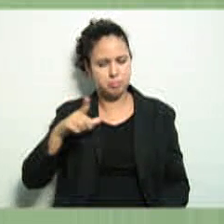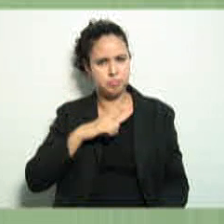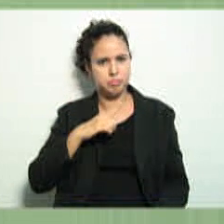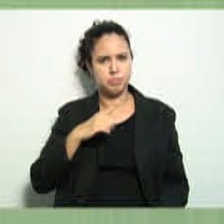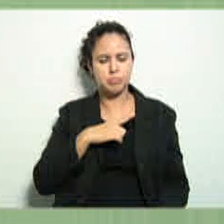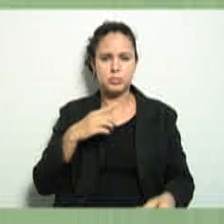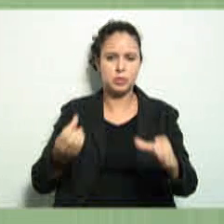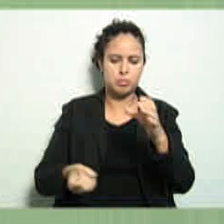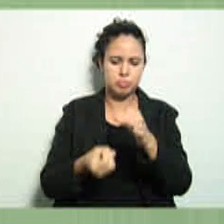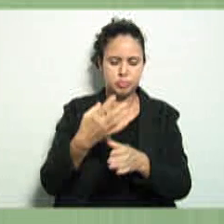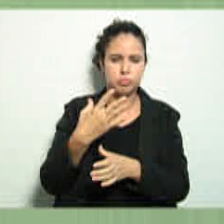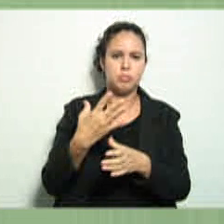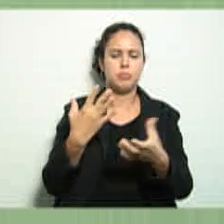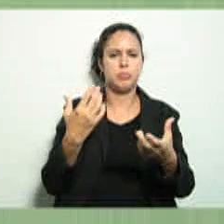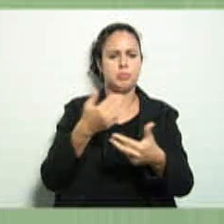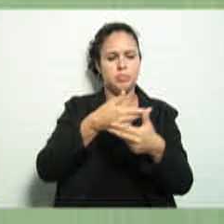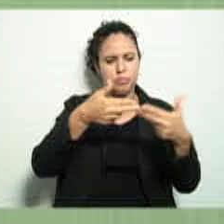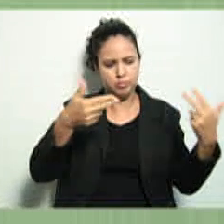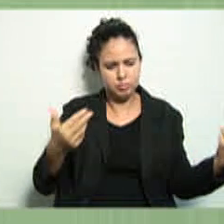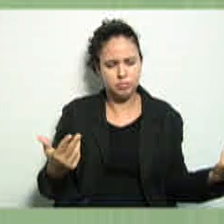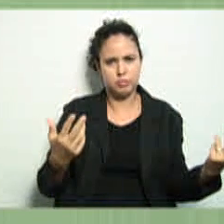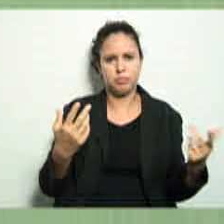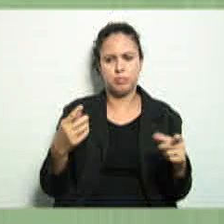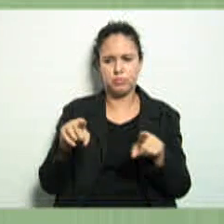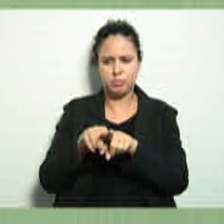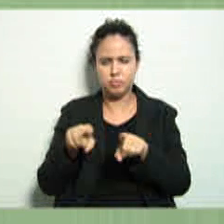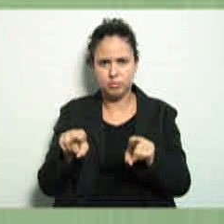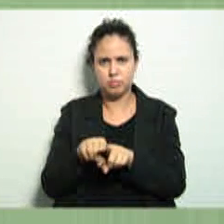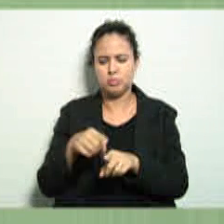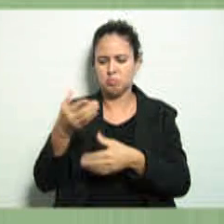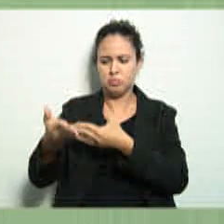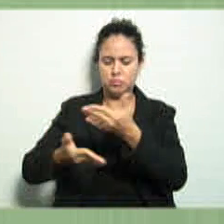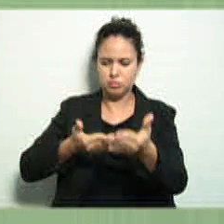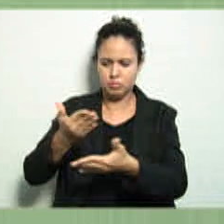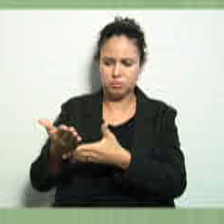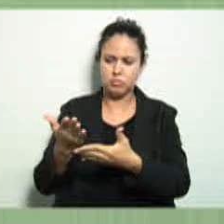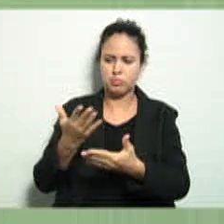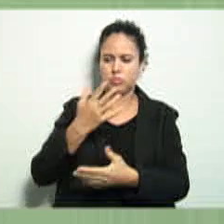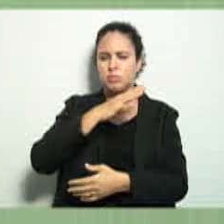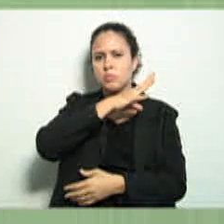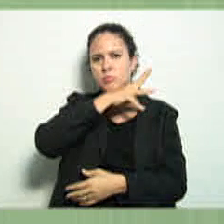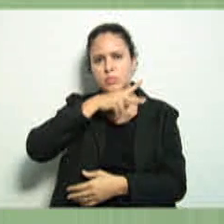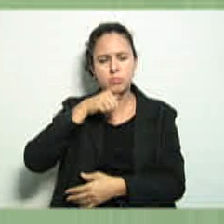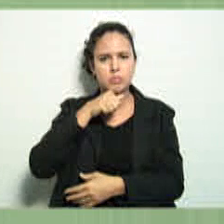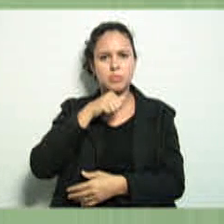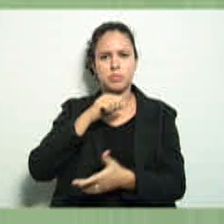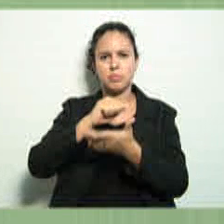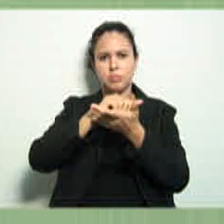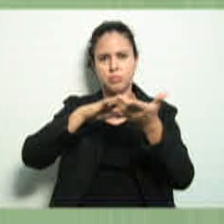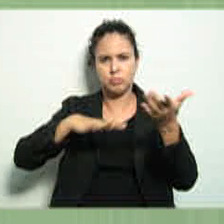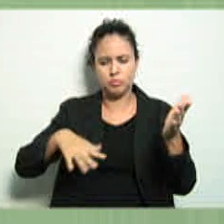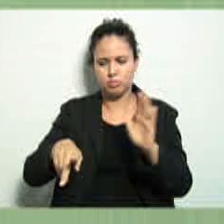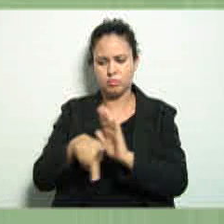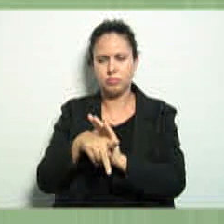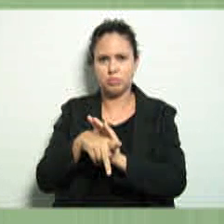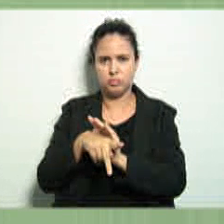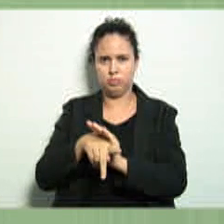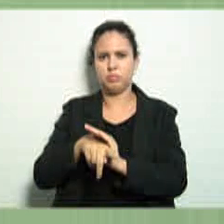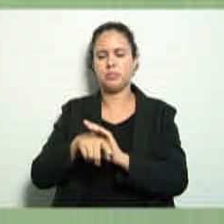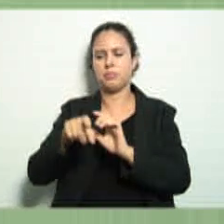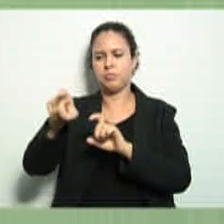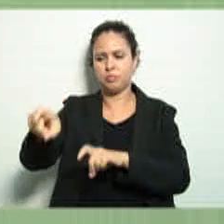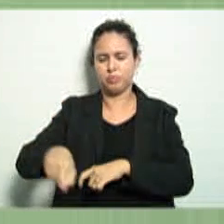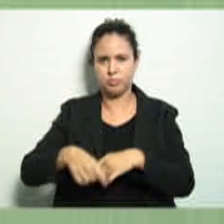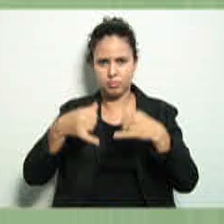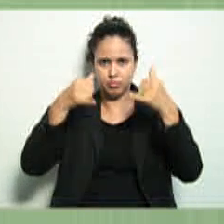ou criação de animais. E muito da atividade industrial é decorrente da agropecuária,